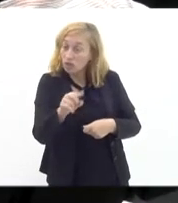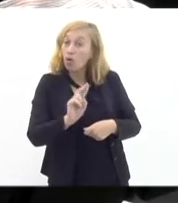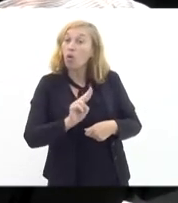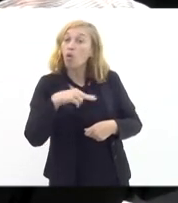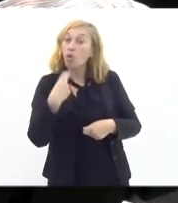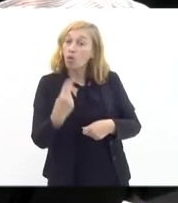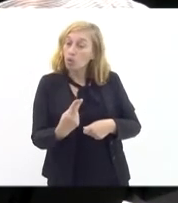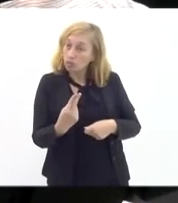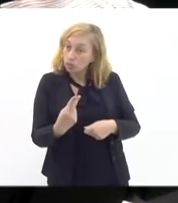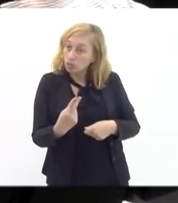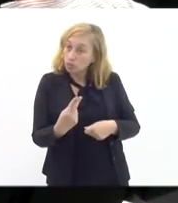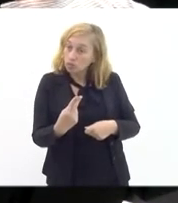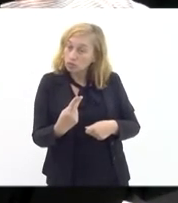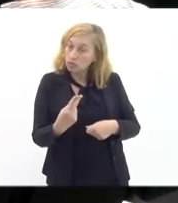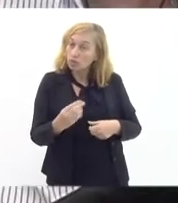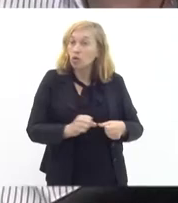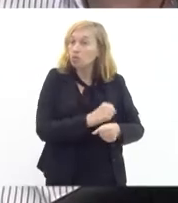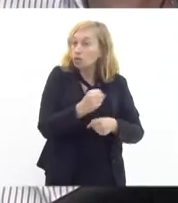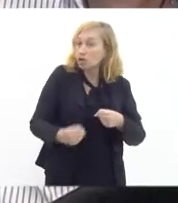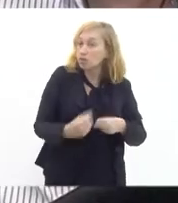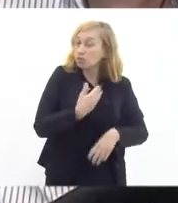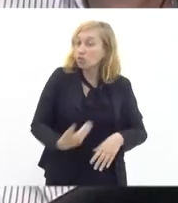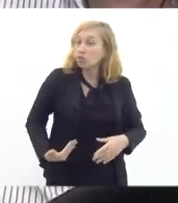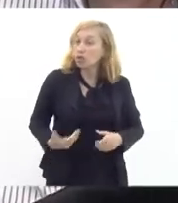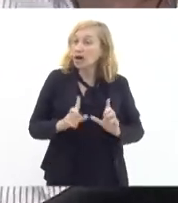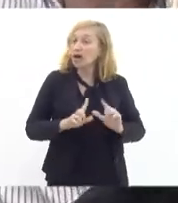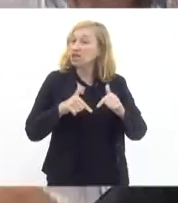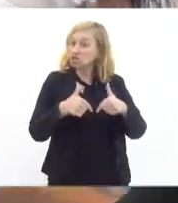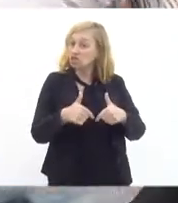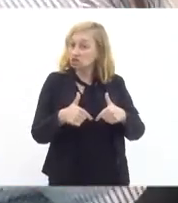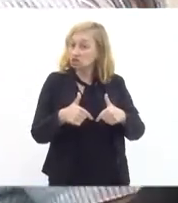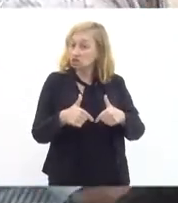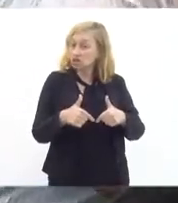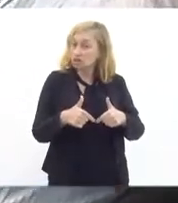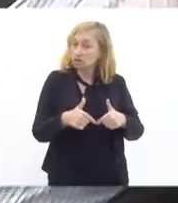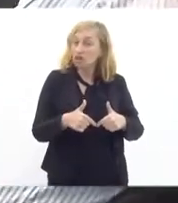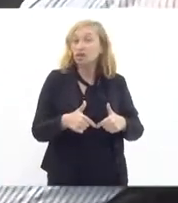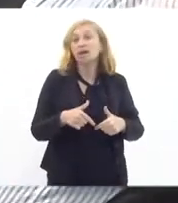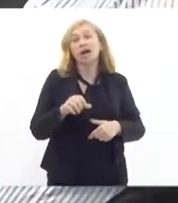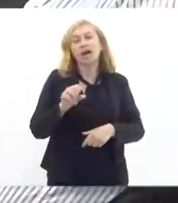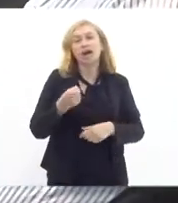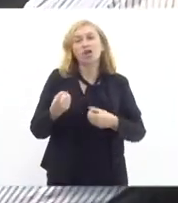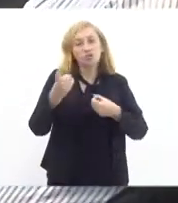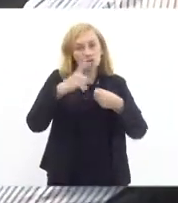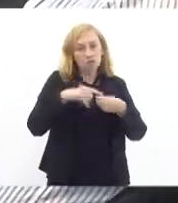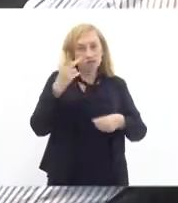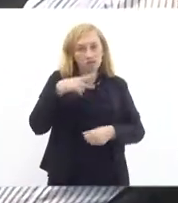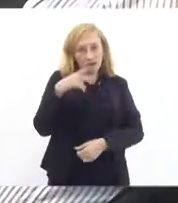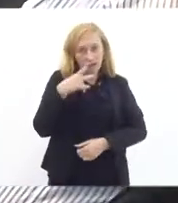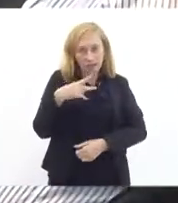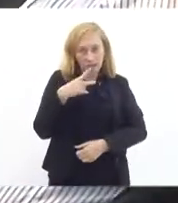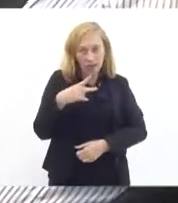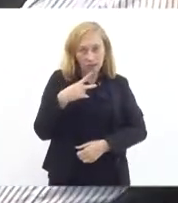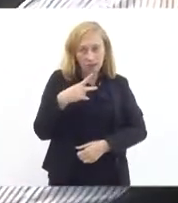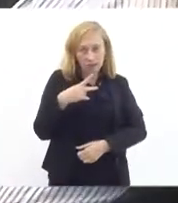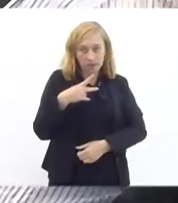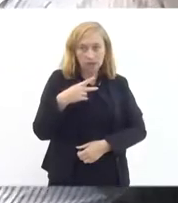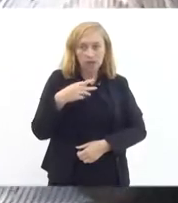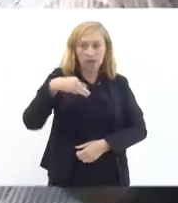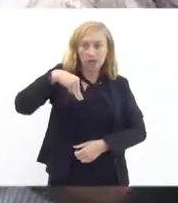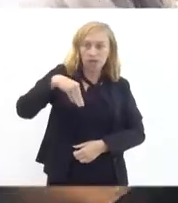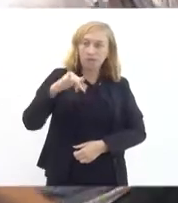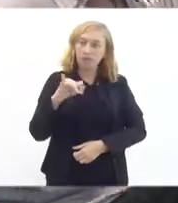Ou, enfim, o poder público vai dar uma finalizar isso. Aí eu volto à questão. O